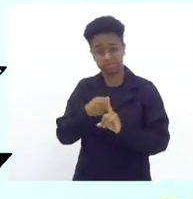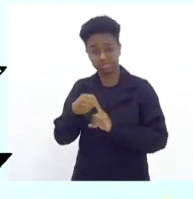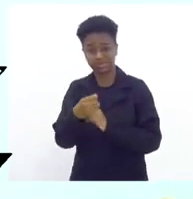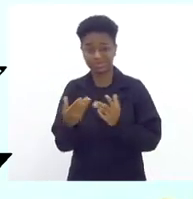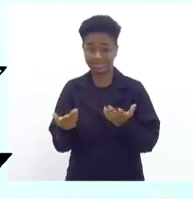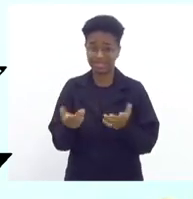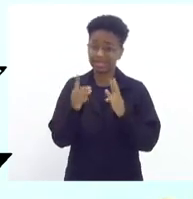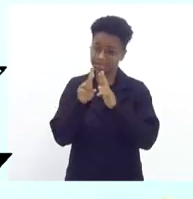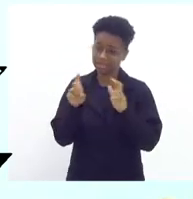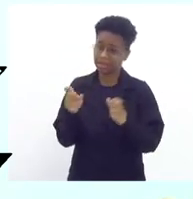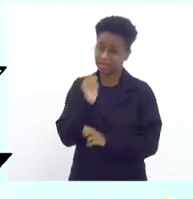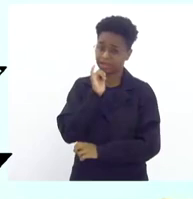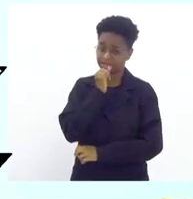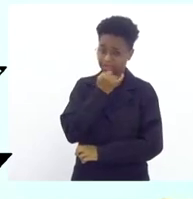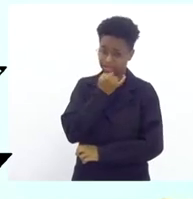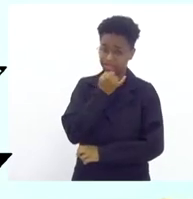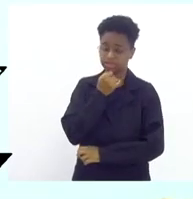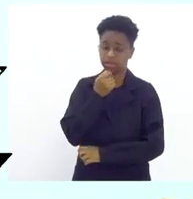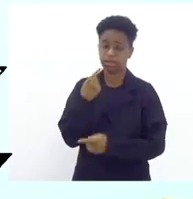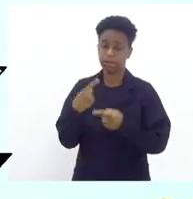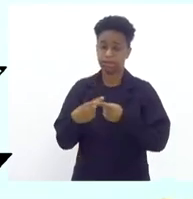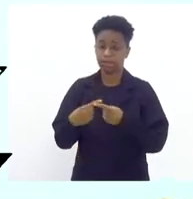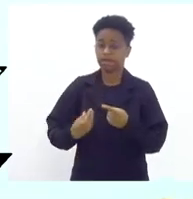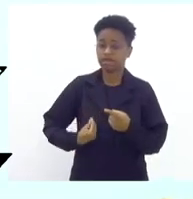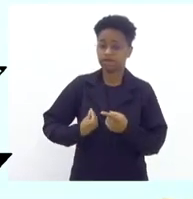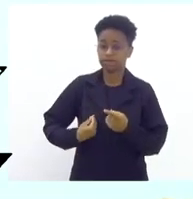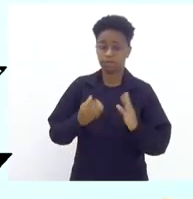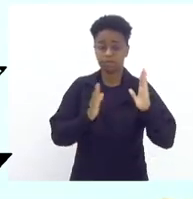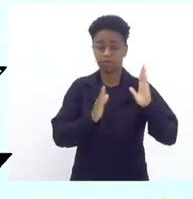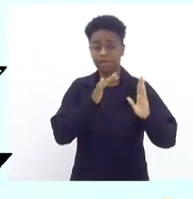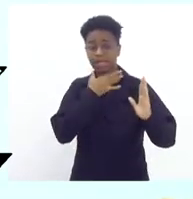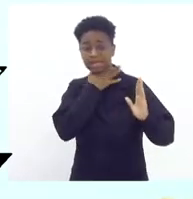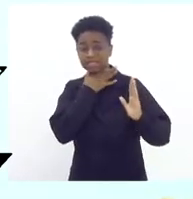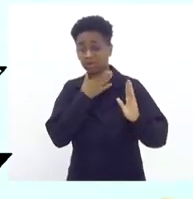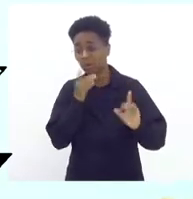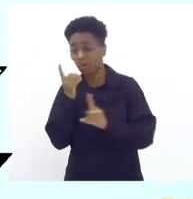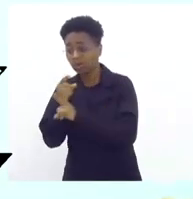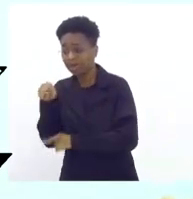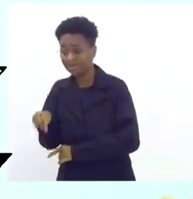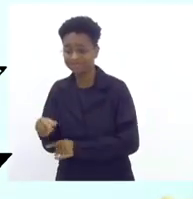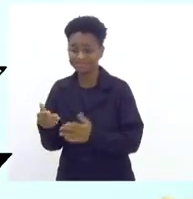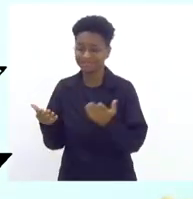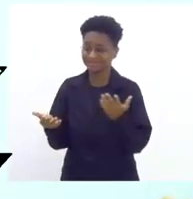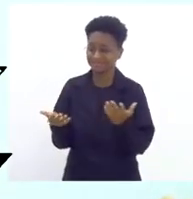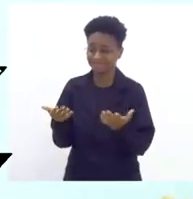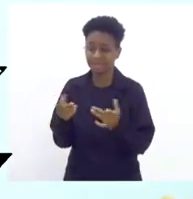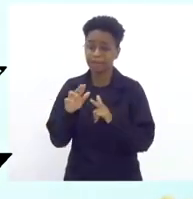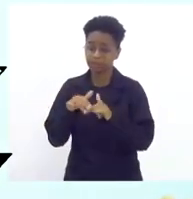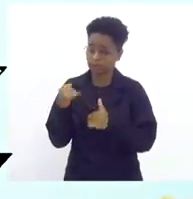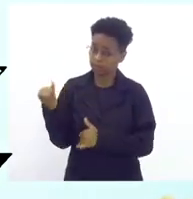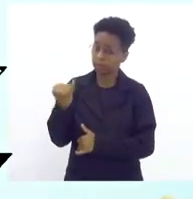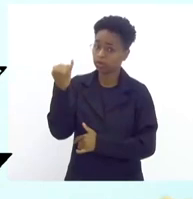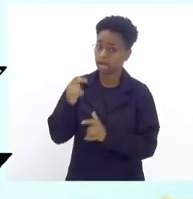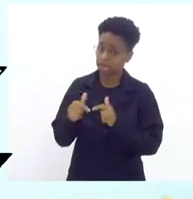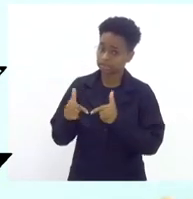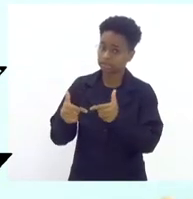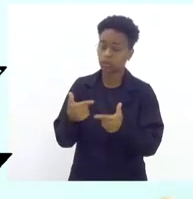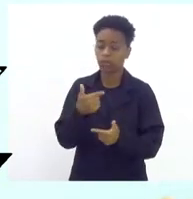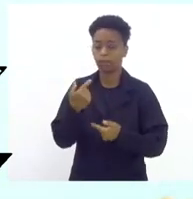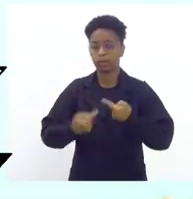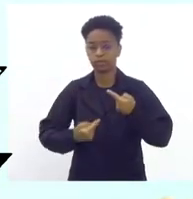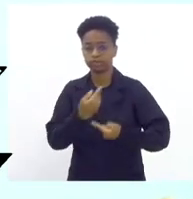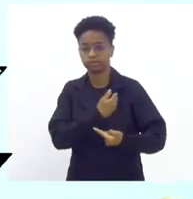é muito triste você sair de uma situação de crise e encontrá-la aqui também por isso é tão importante essas ações de políticas públicas